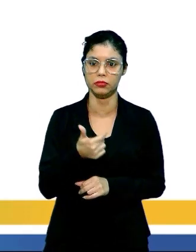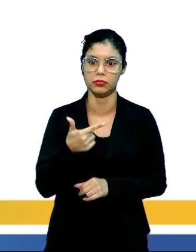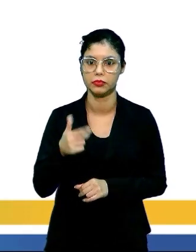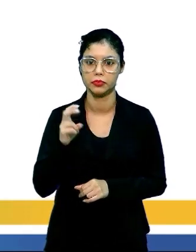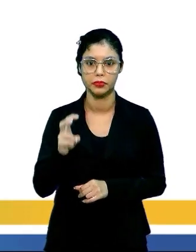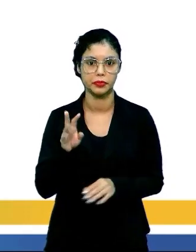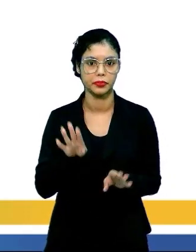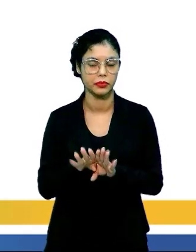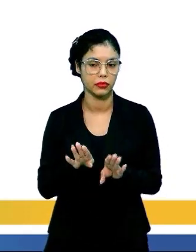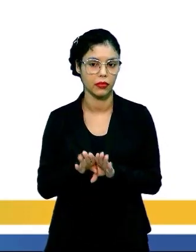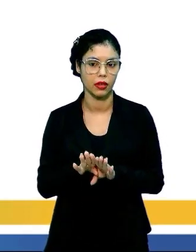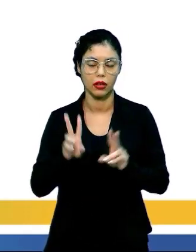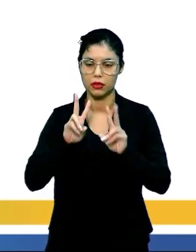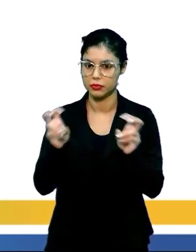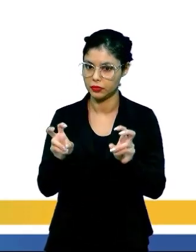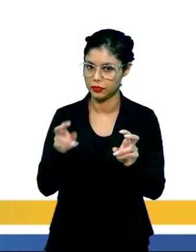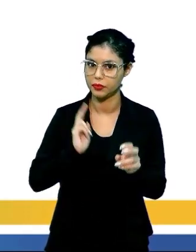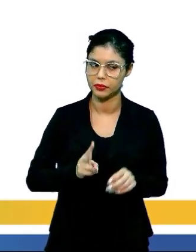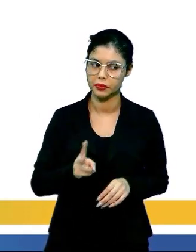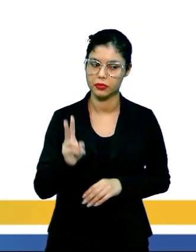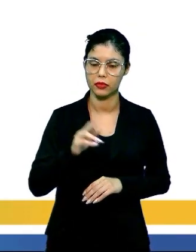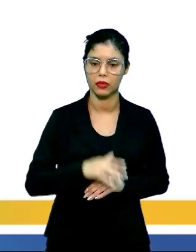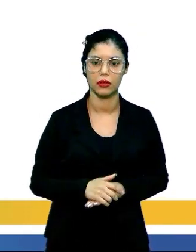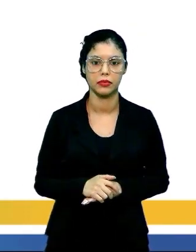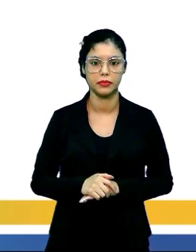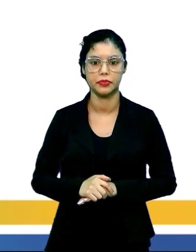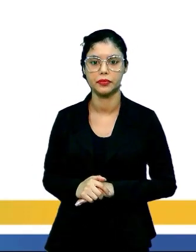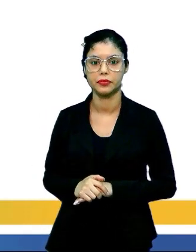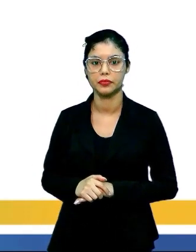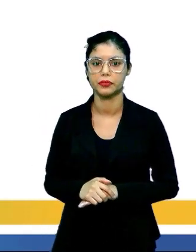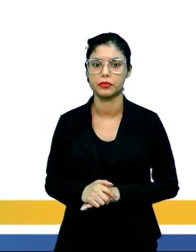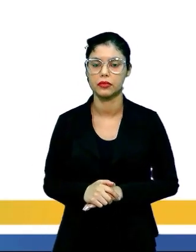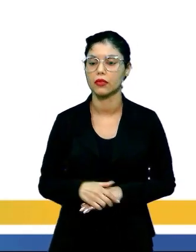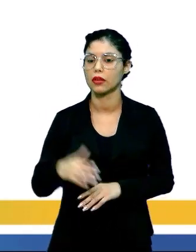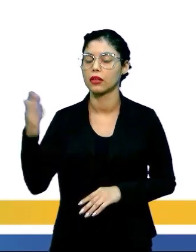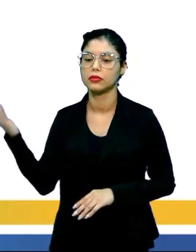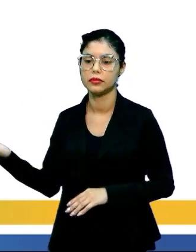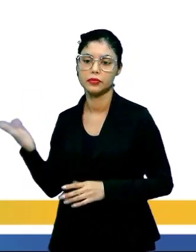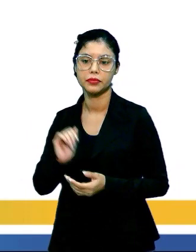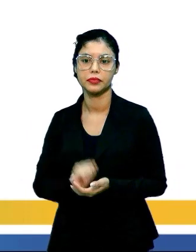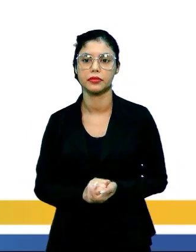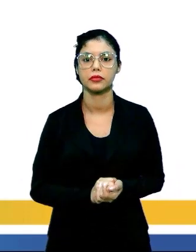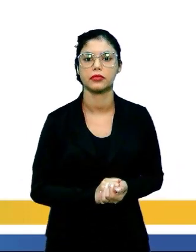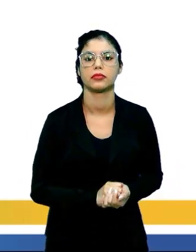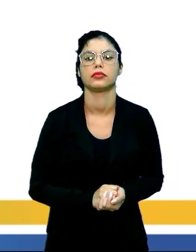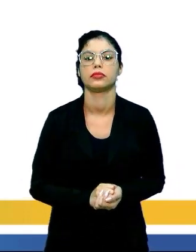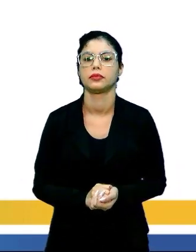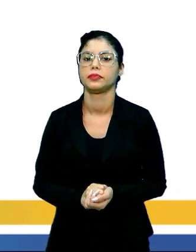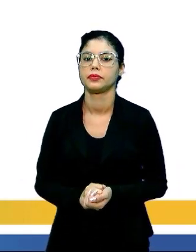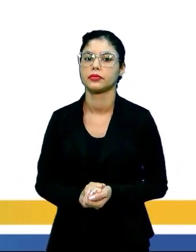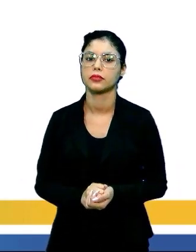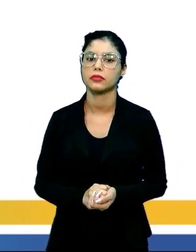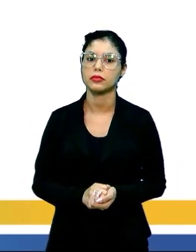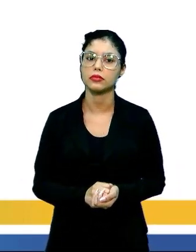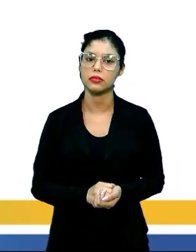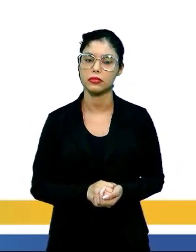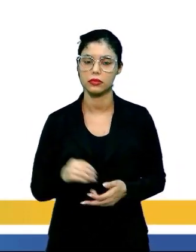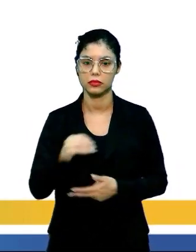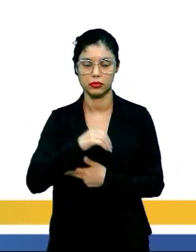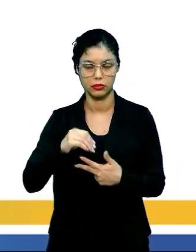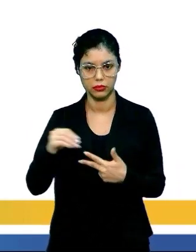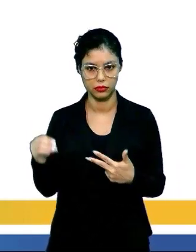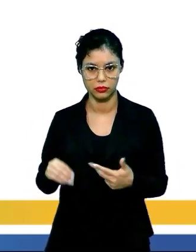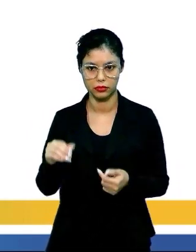e ao 26º termo, respectivamente. Ok? Vamos ver essa questão agora aqui? Ó, uma questão do